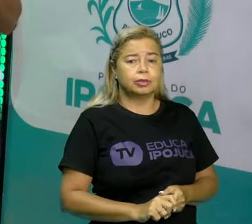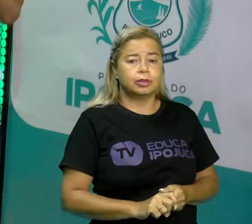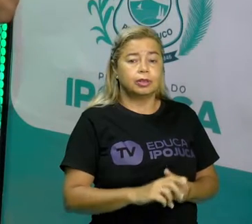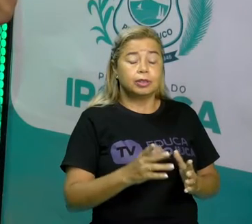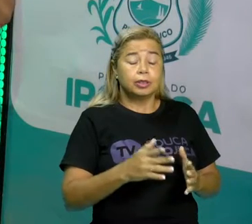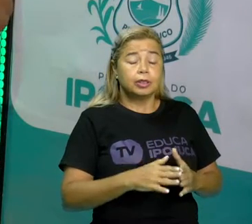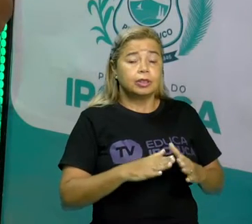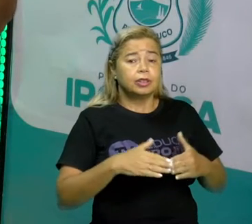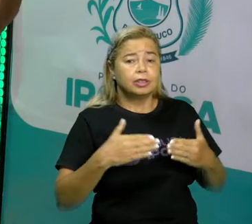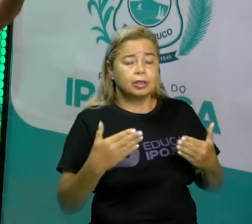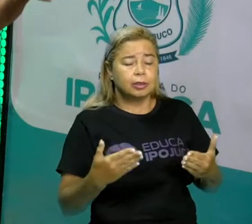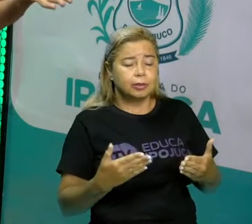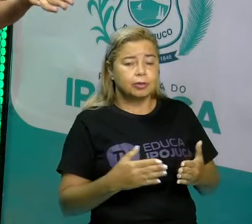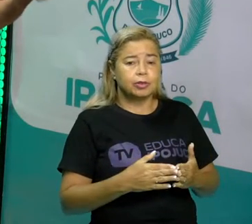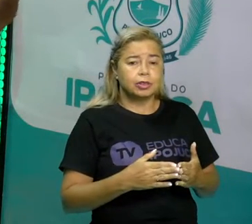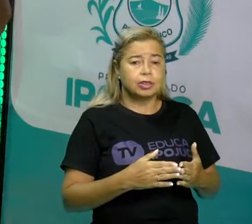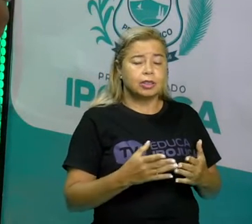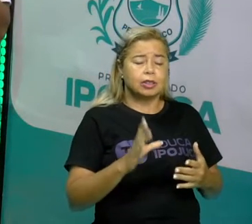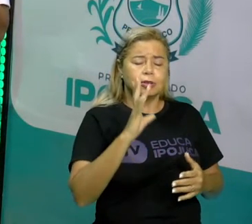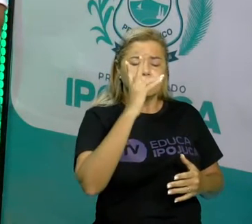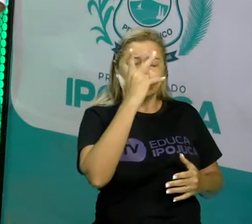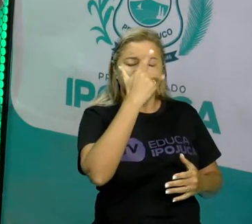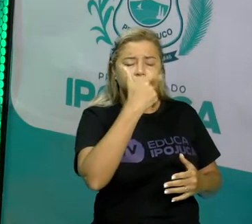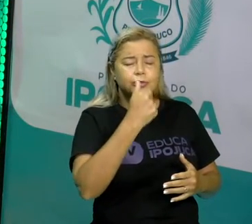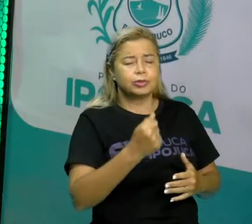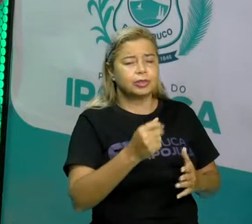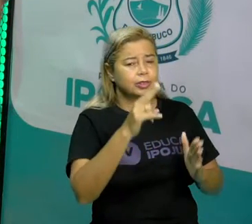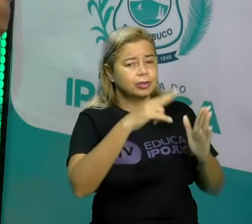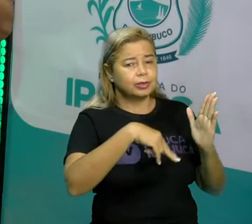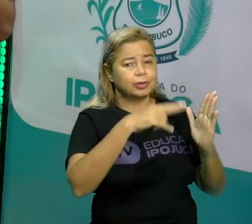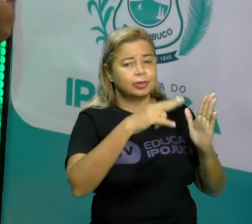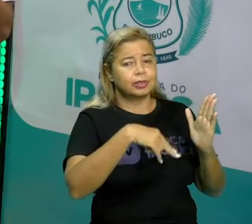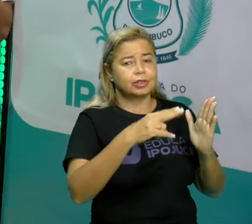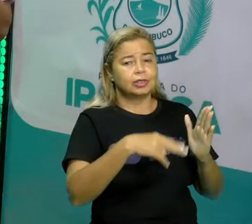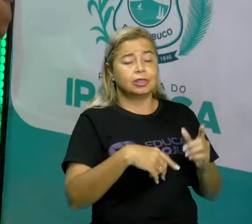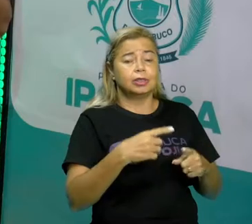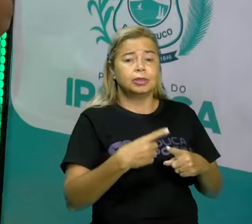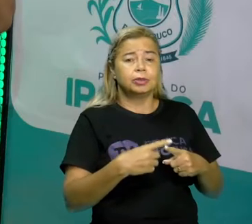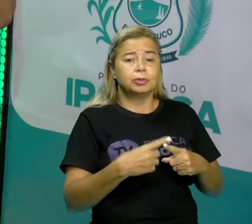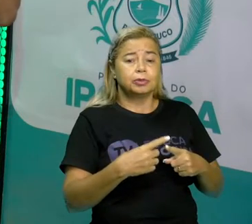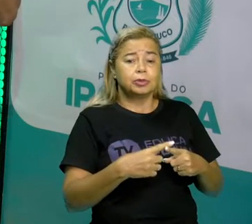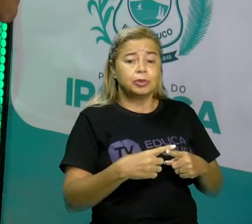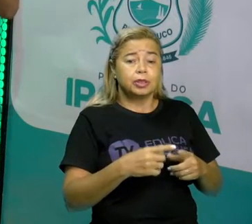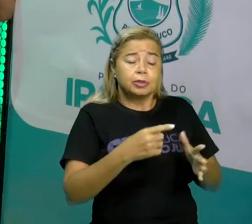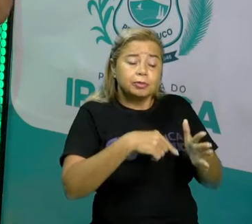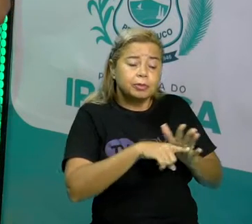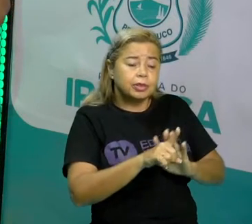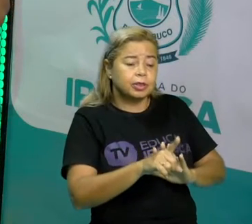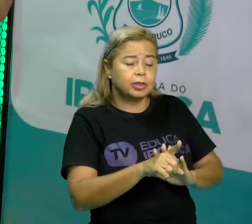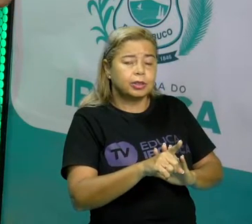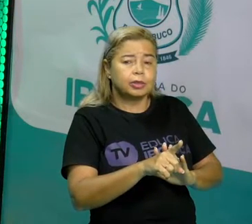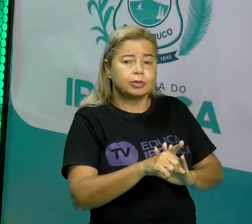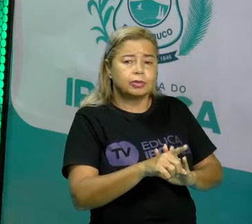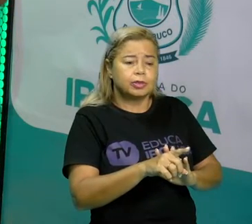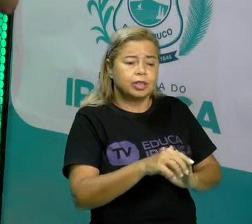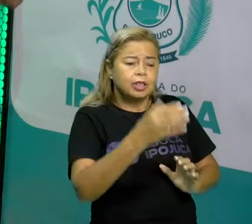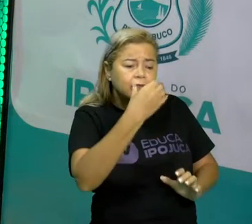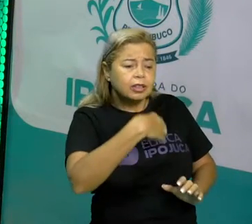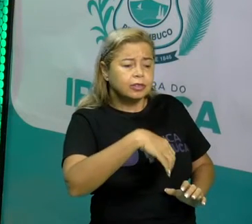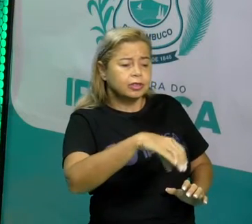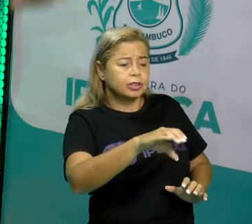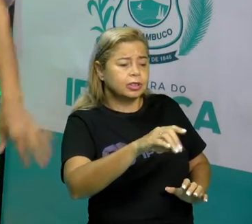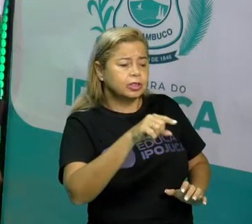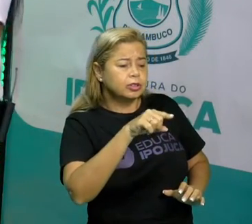bonito de ler, porque a gente diz: onde vais, elefantinho, correndo pelo caminho? Aí a gente vai dando aquela rima e vamos